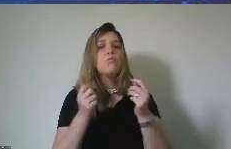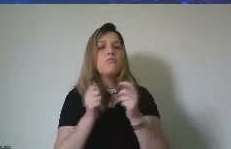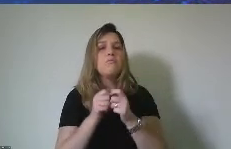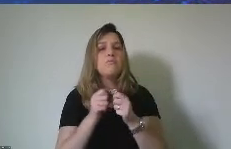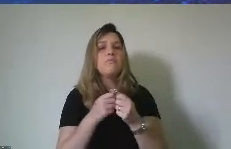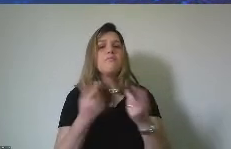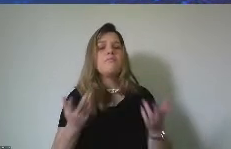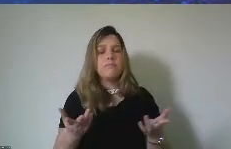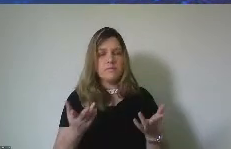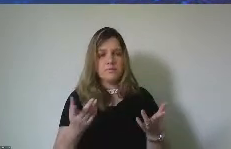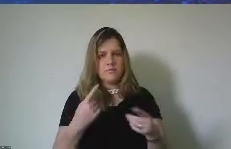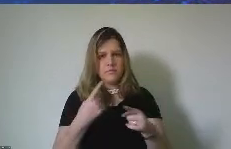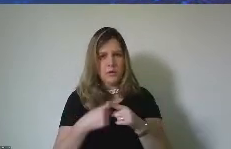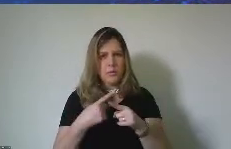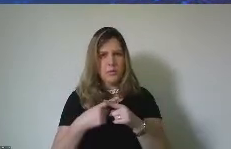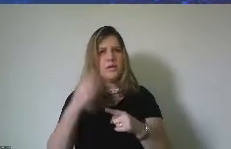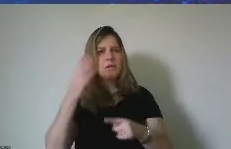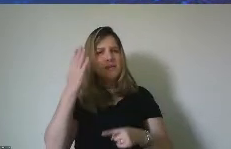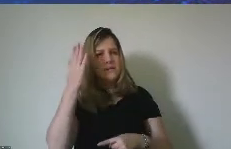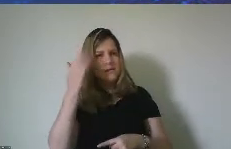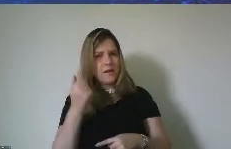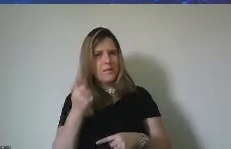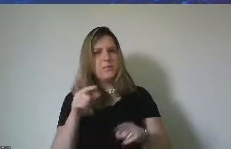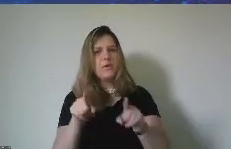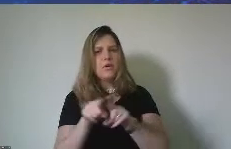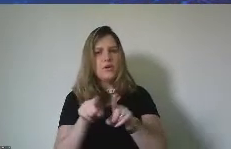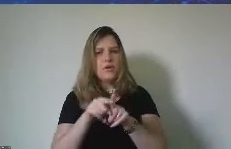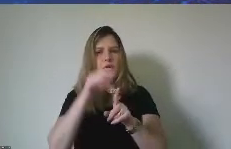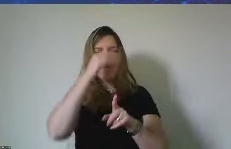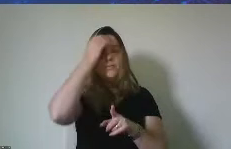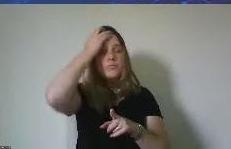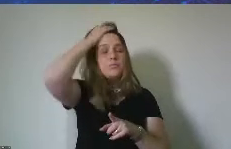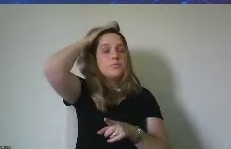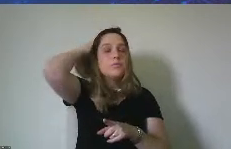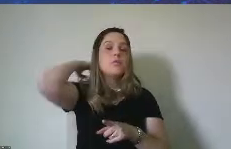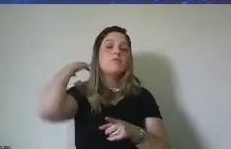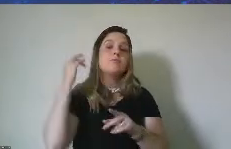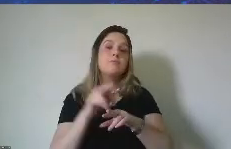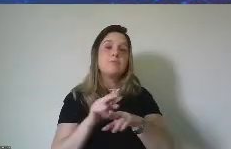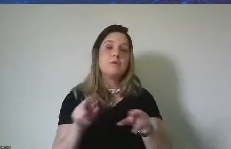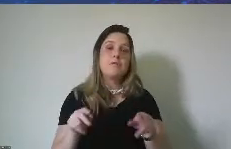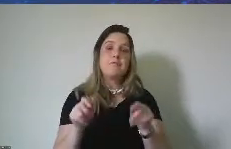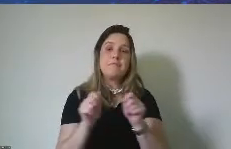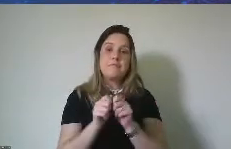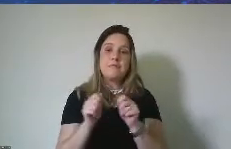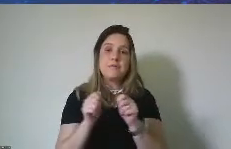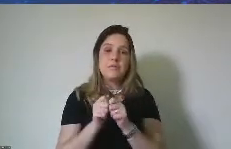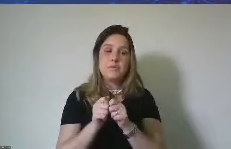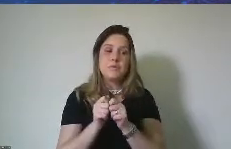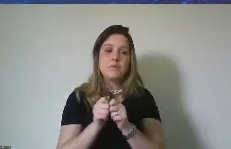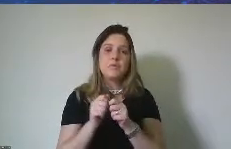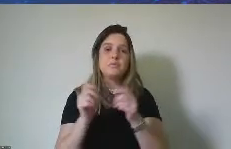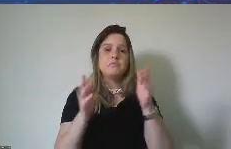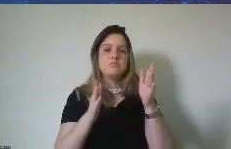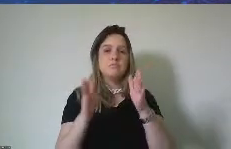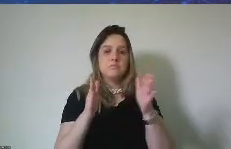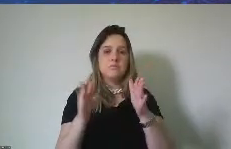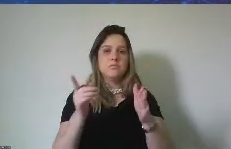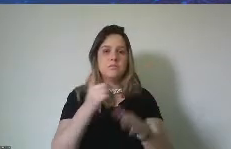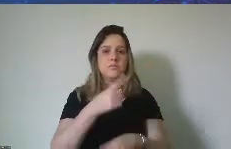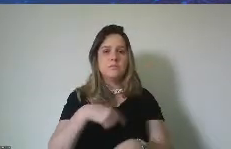significa que a gente vai precisar cada vez mais transmissão para atender o crescimento da expansão renovável